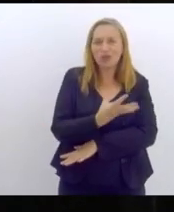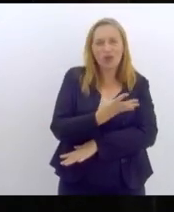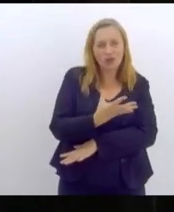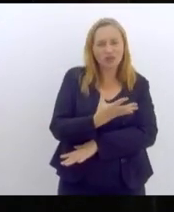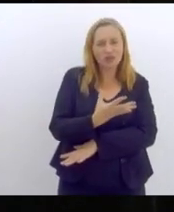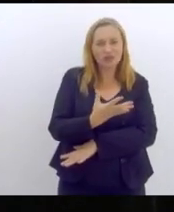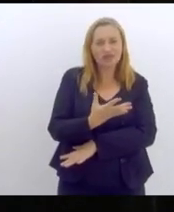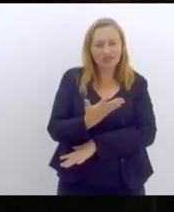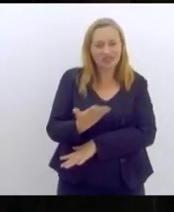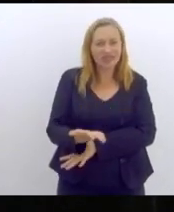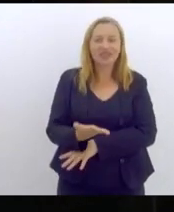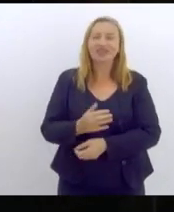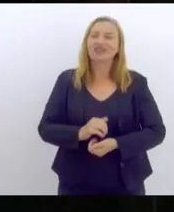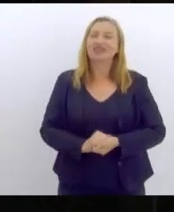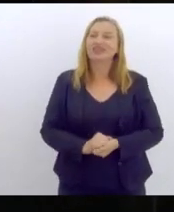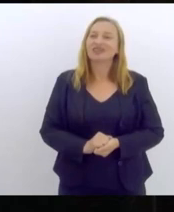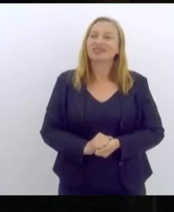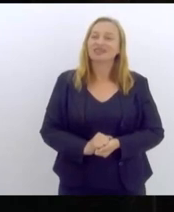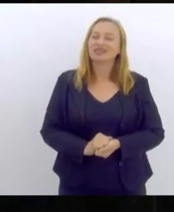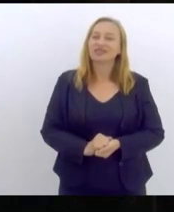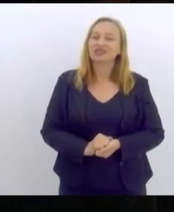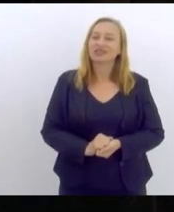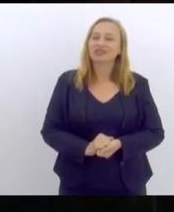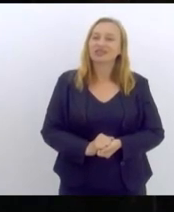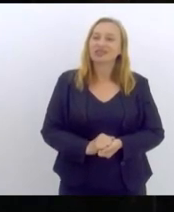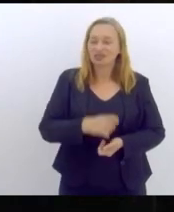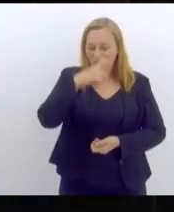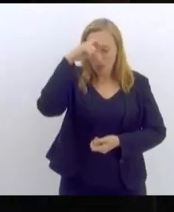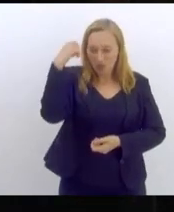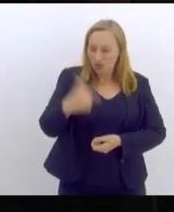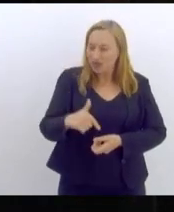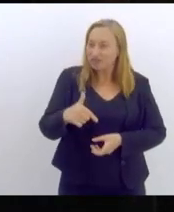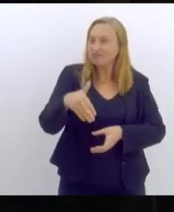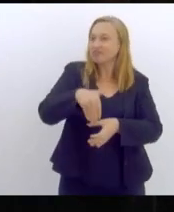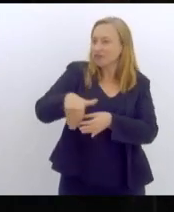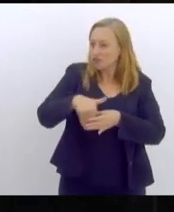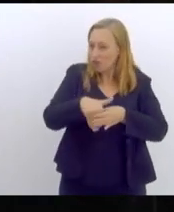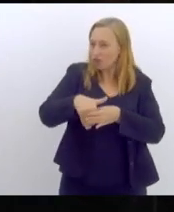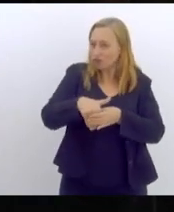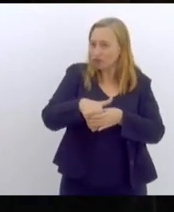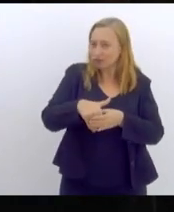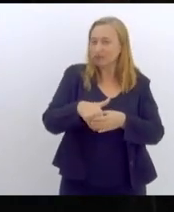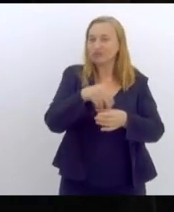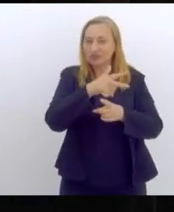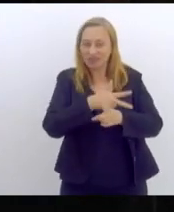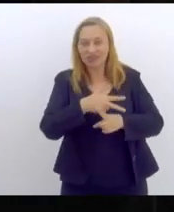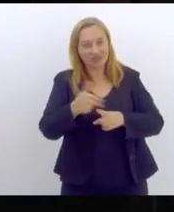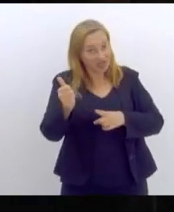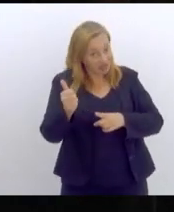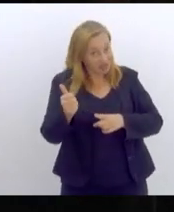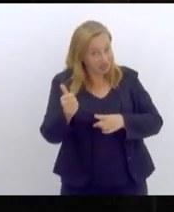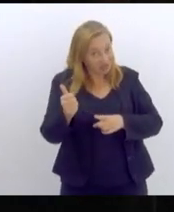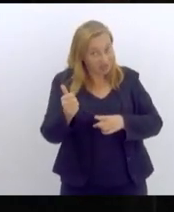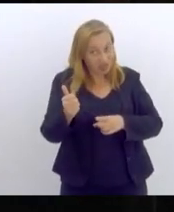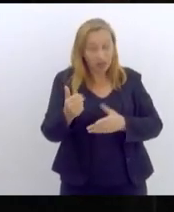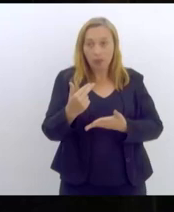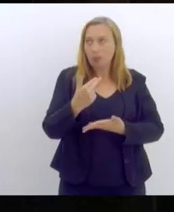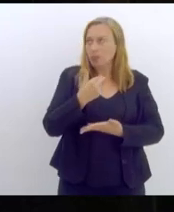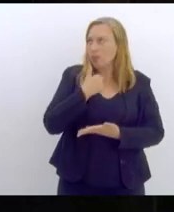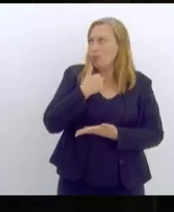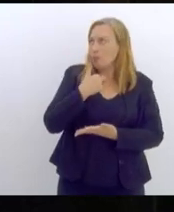arduamente no voto. Voto esse válido, voto esse que não pode